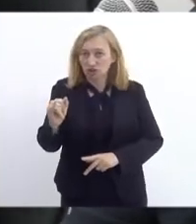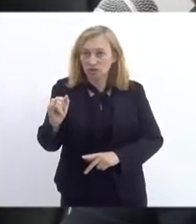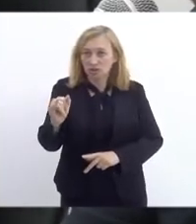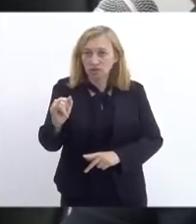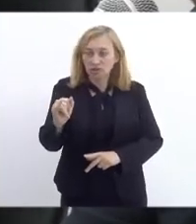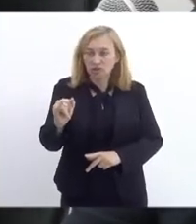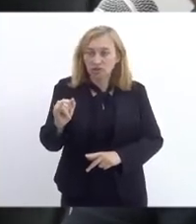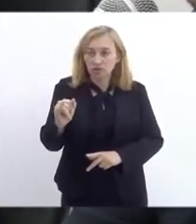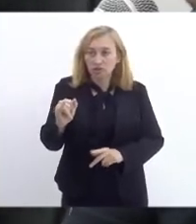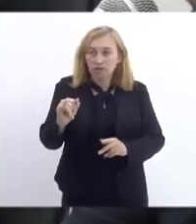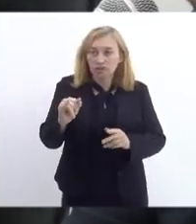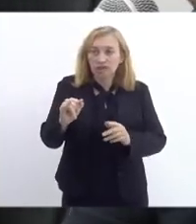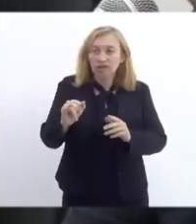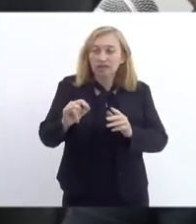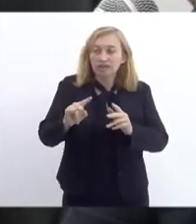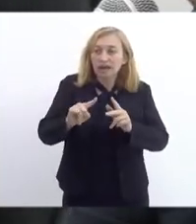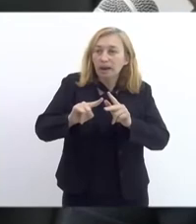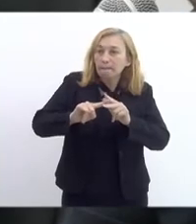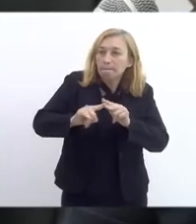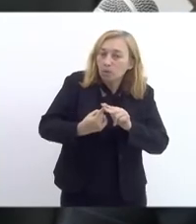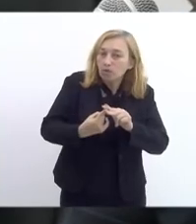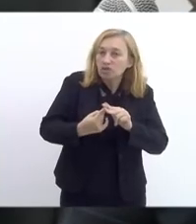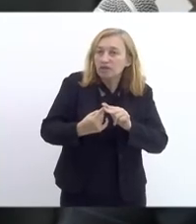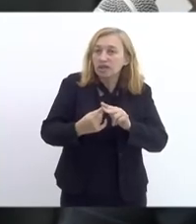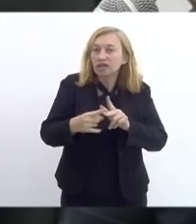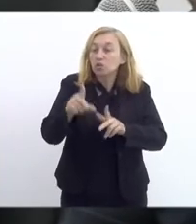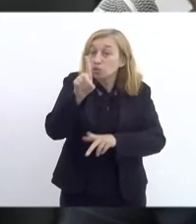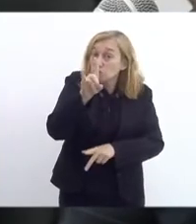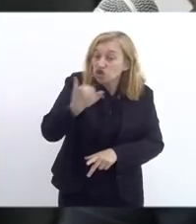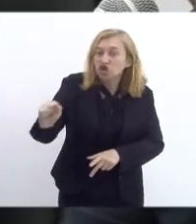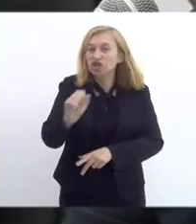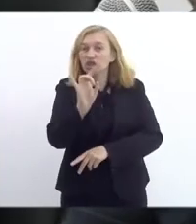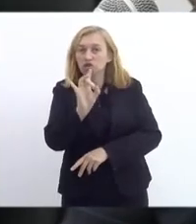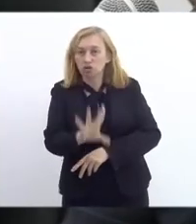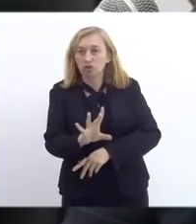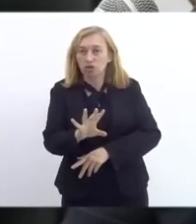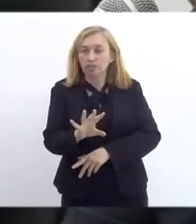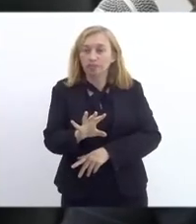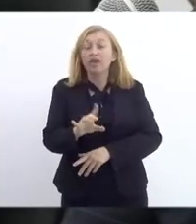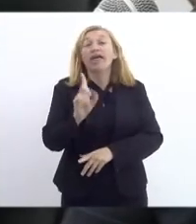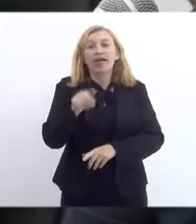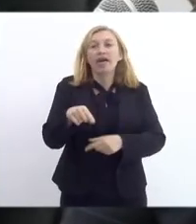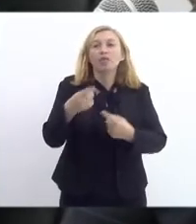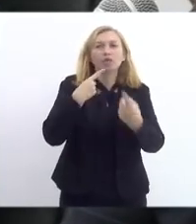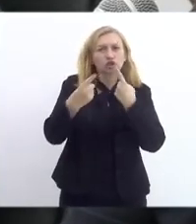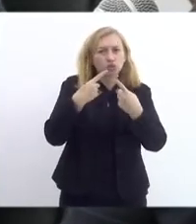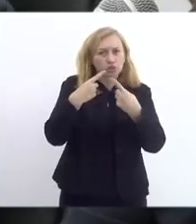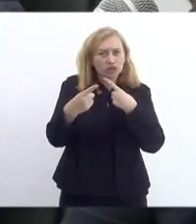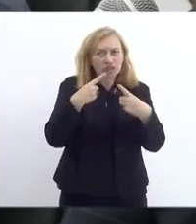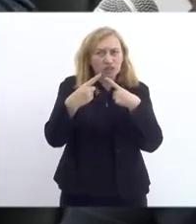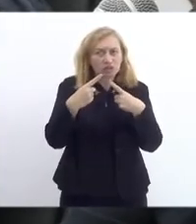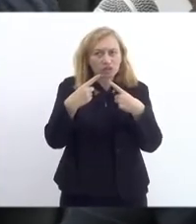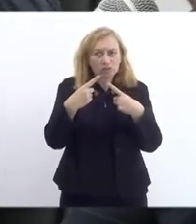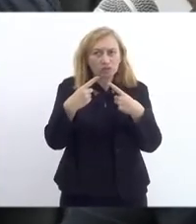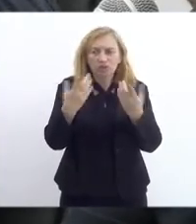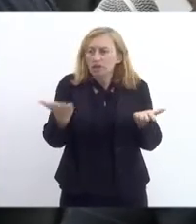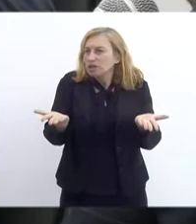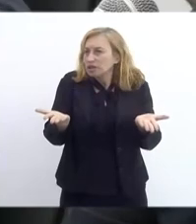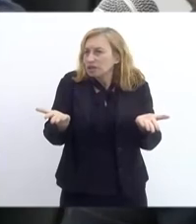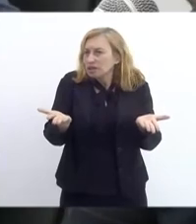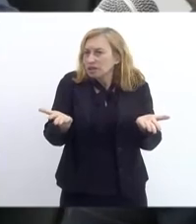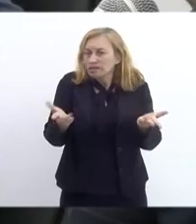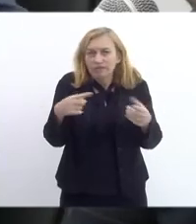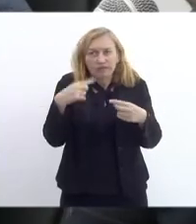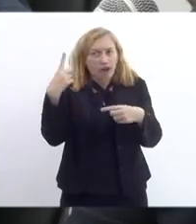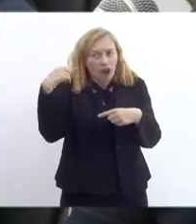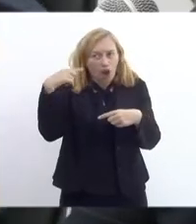alterando o patrono do dia. É. E aí é uma discussão de mérito que aí vai virar uma